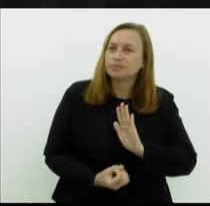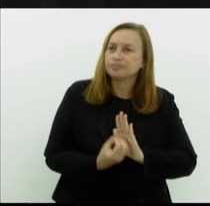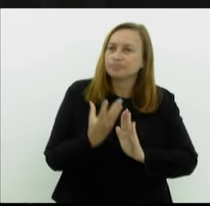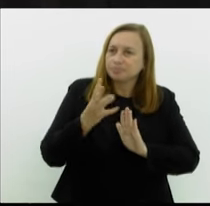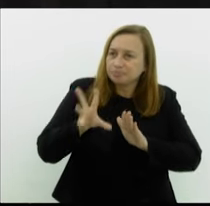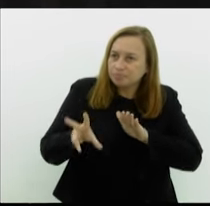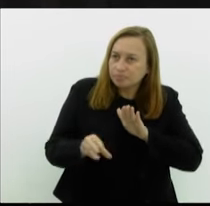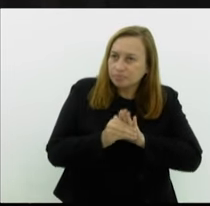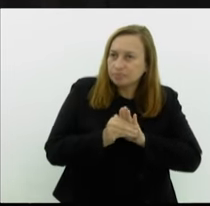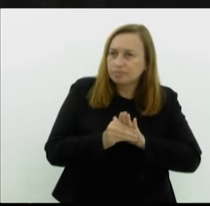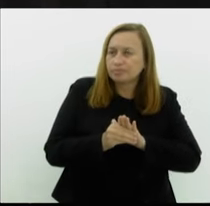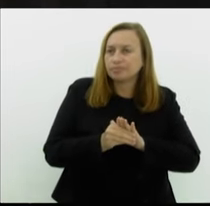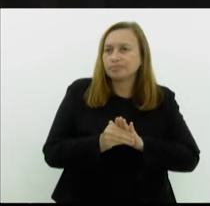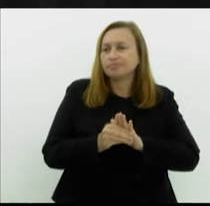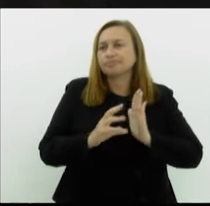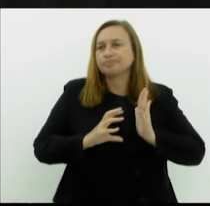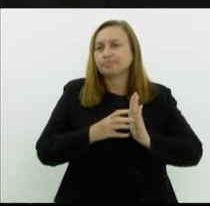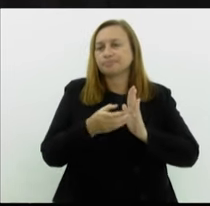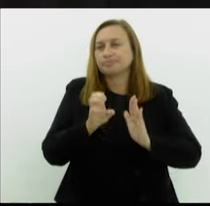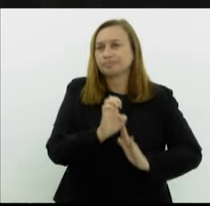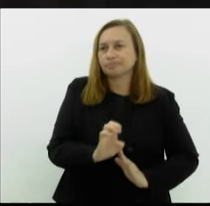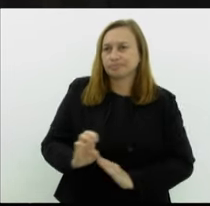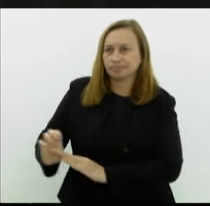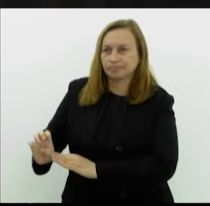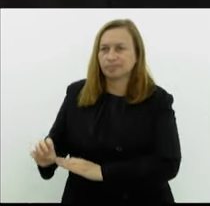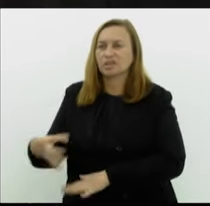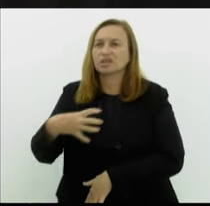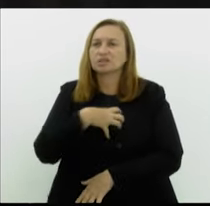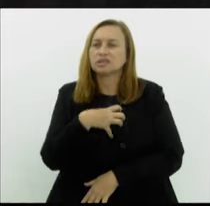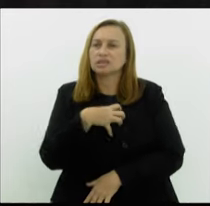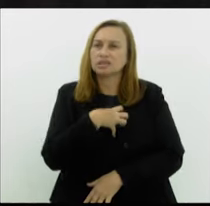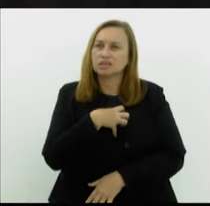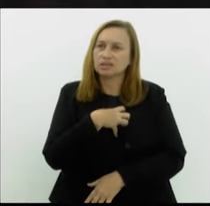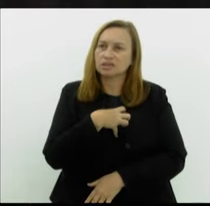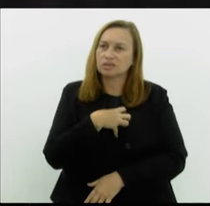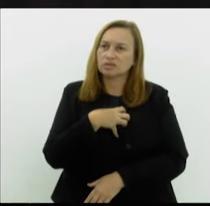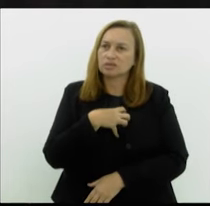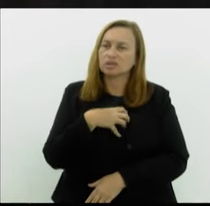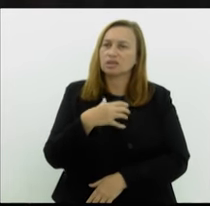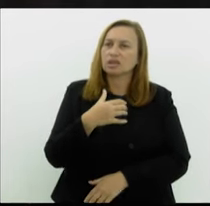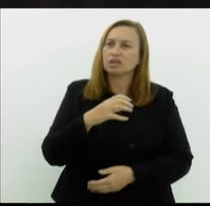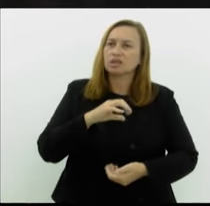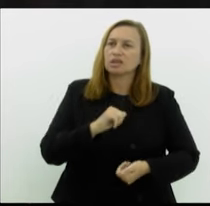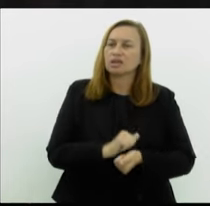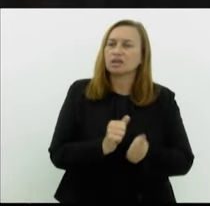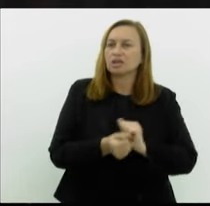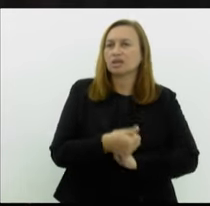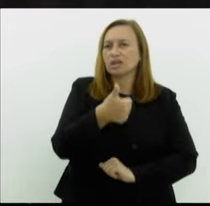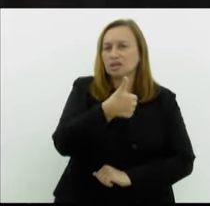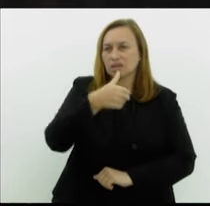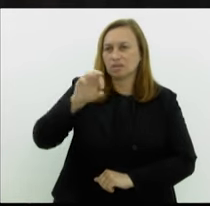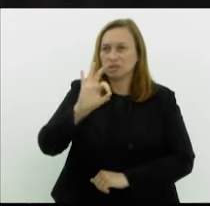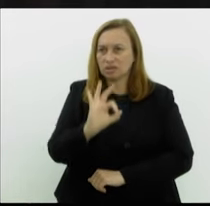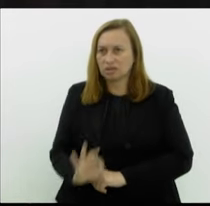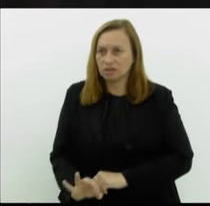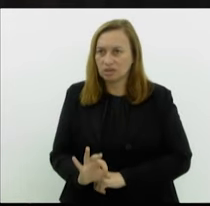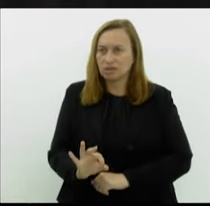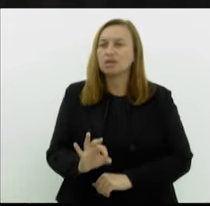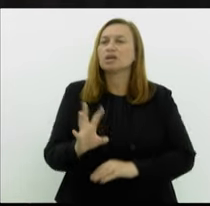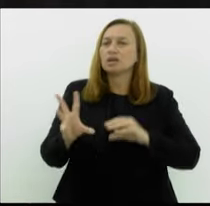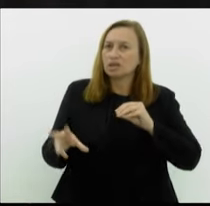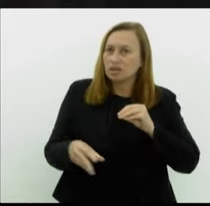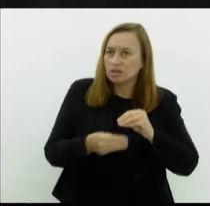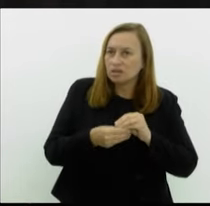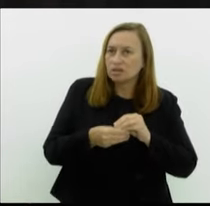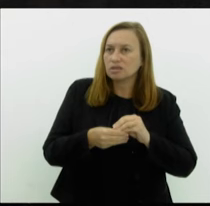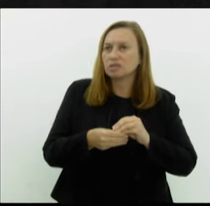bancada à esquerda do parlamento, no sentido de adequação do percentual possível, e avançamos também para incluir